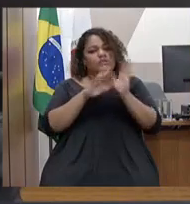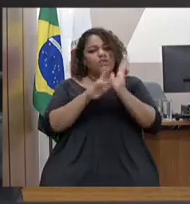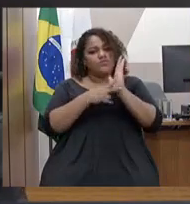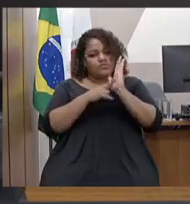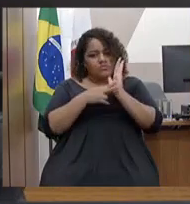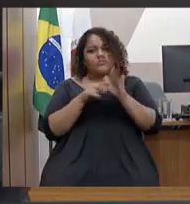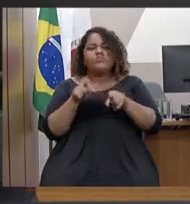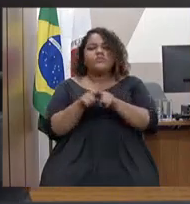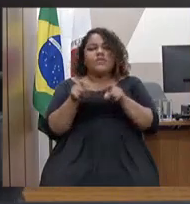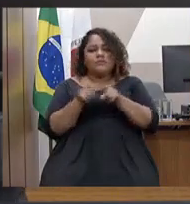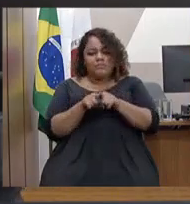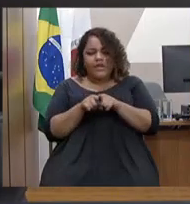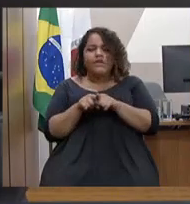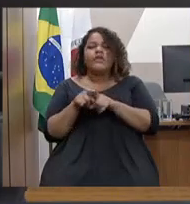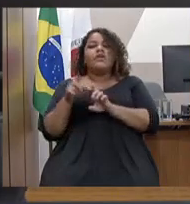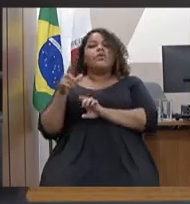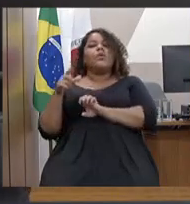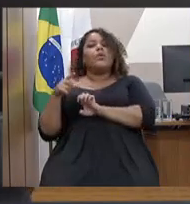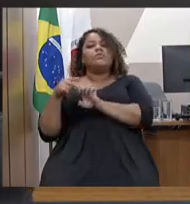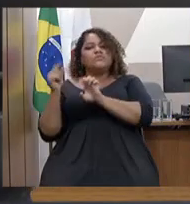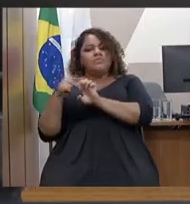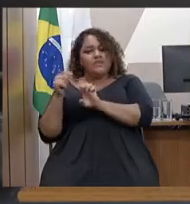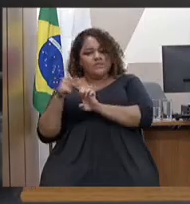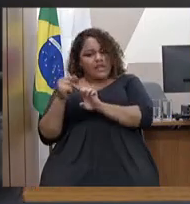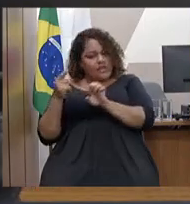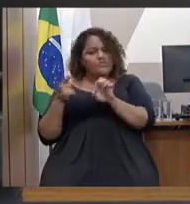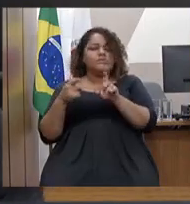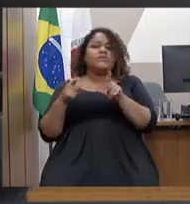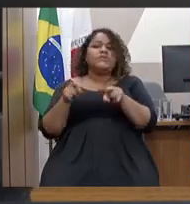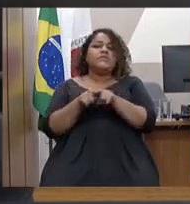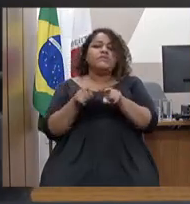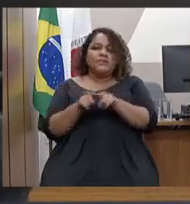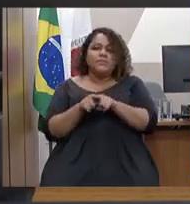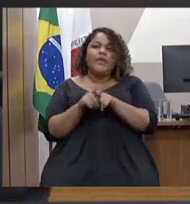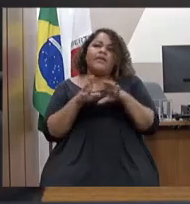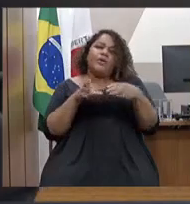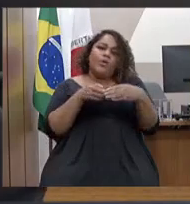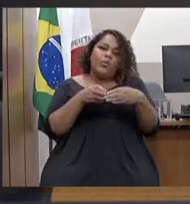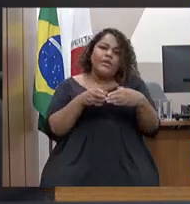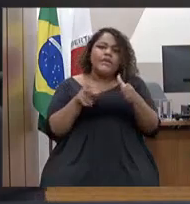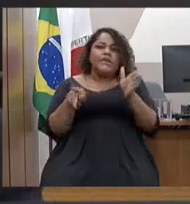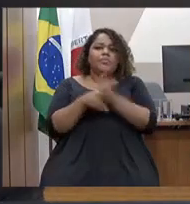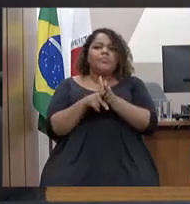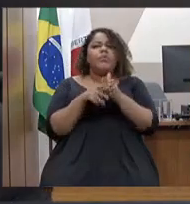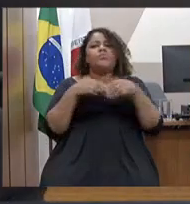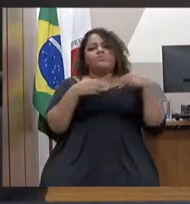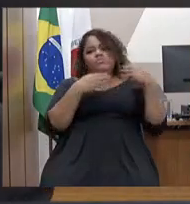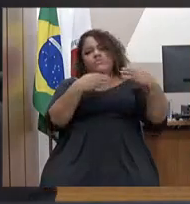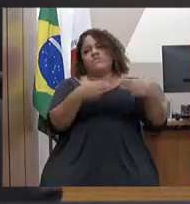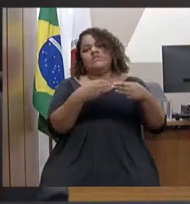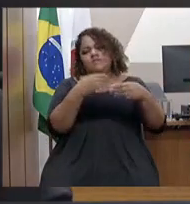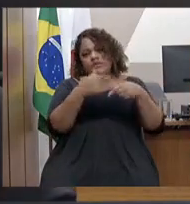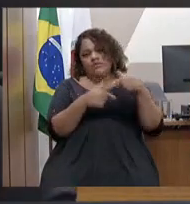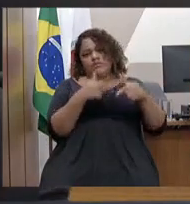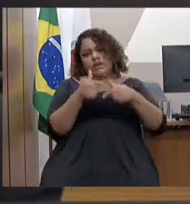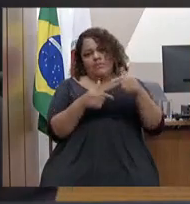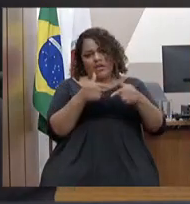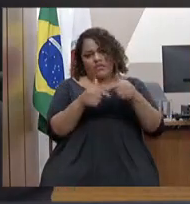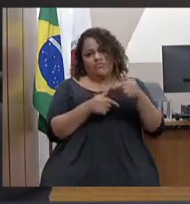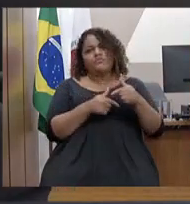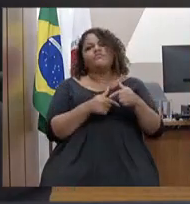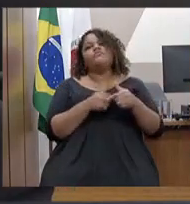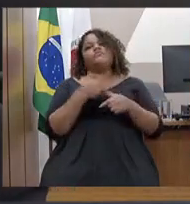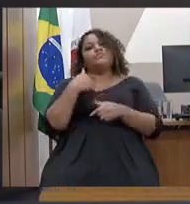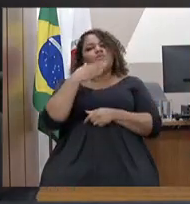Empresarial também e principalmente para nossa equipe em cada cidade para organizar o ministério trabalho mais em todo estado vou vou passar